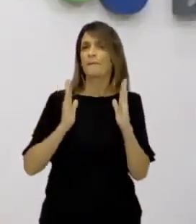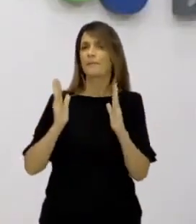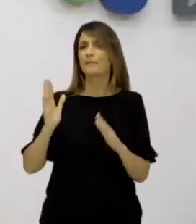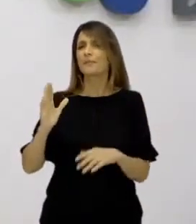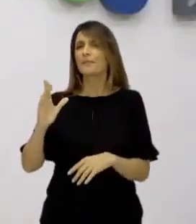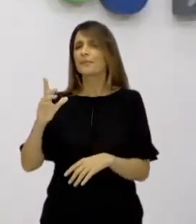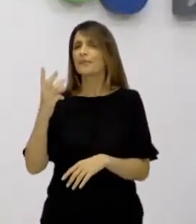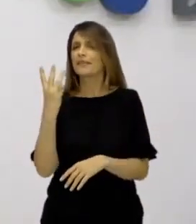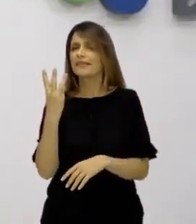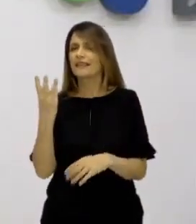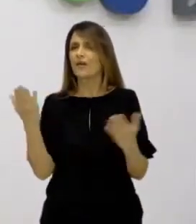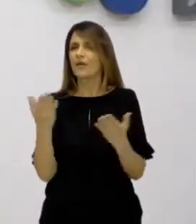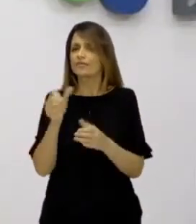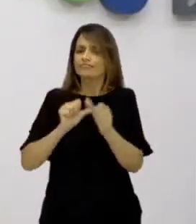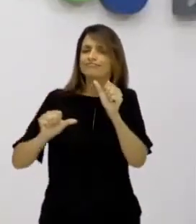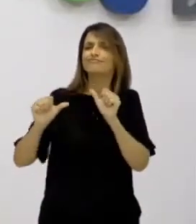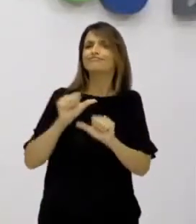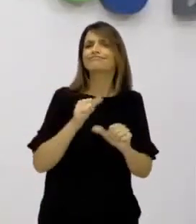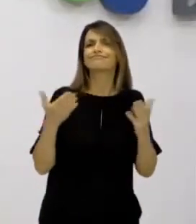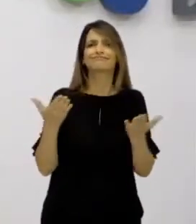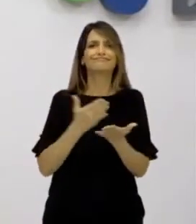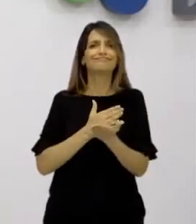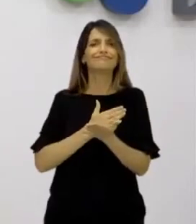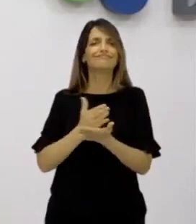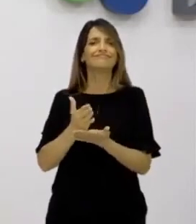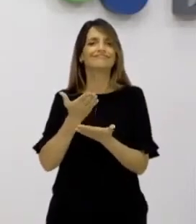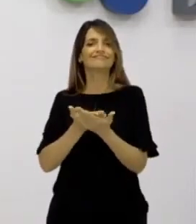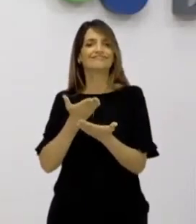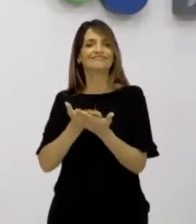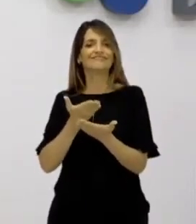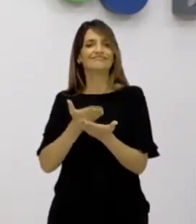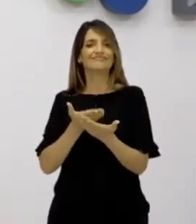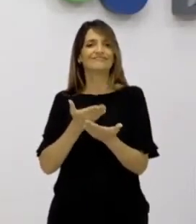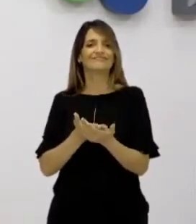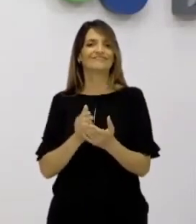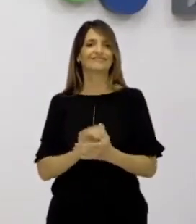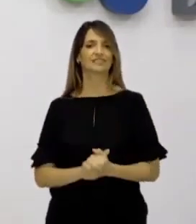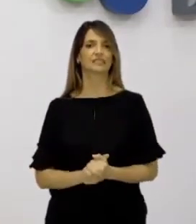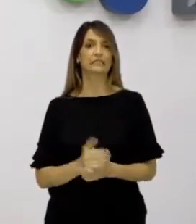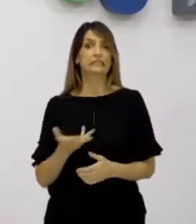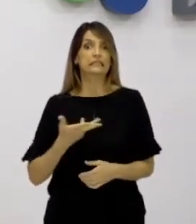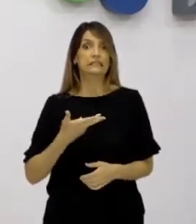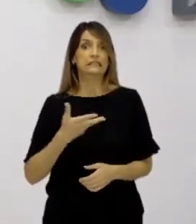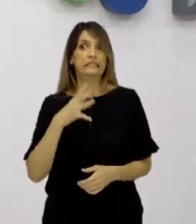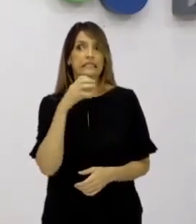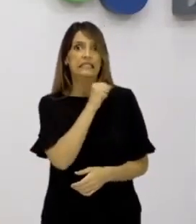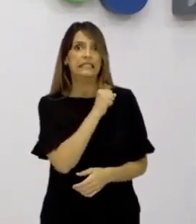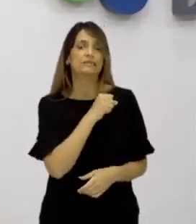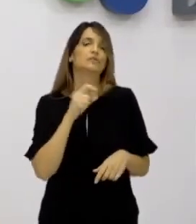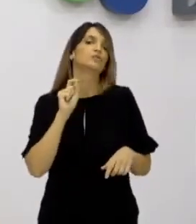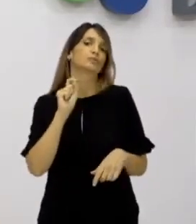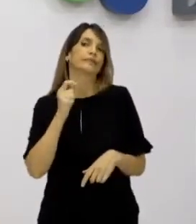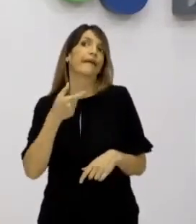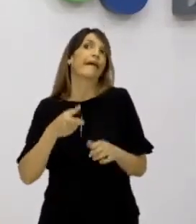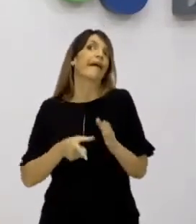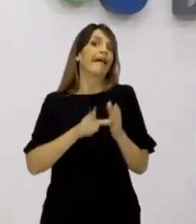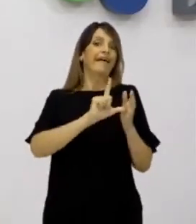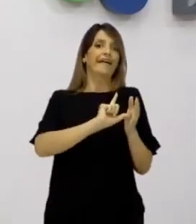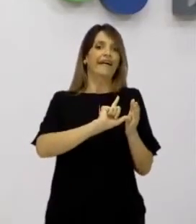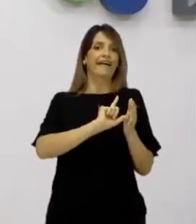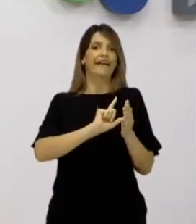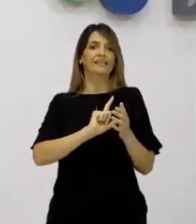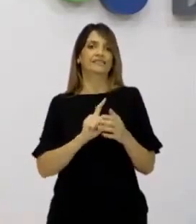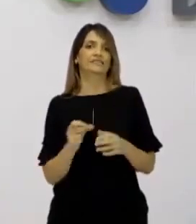reformulada, né? Então a gente hoje vai começar com as nossas aulas. Elas vão ser um pouco mais corridas, eu acho, do que elas eram, né? Como a gente tem um